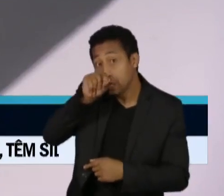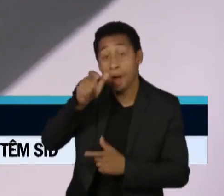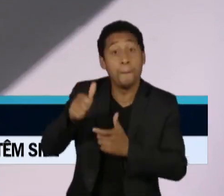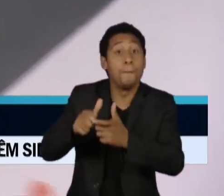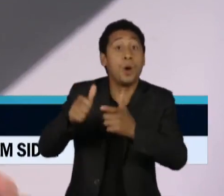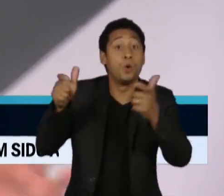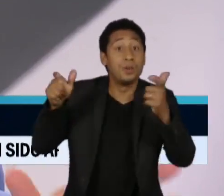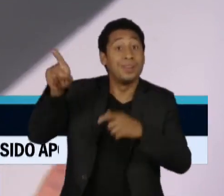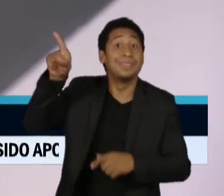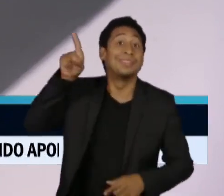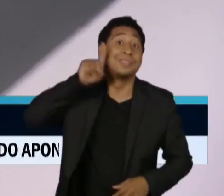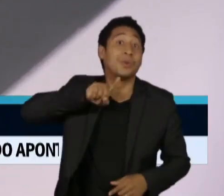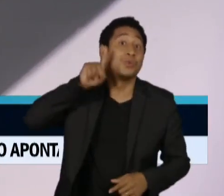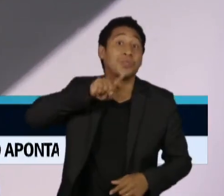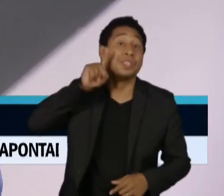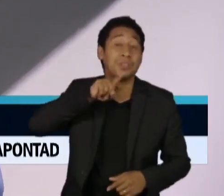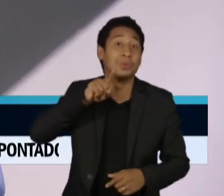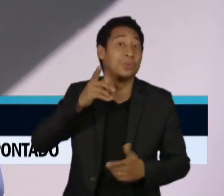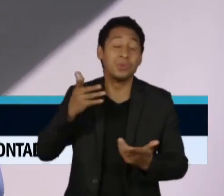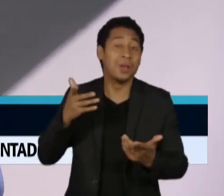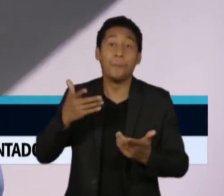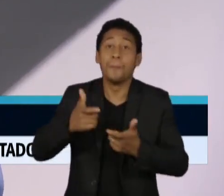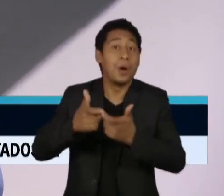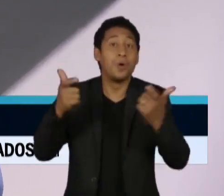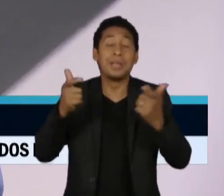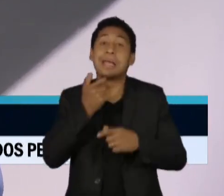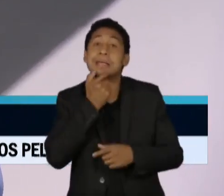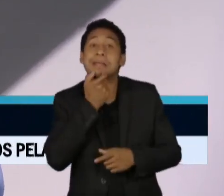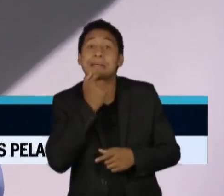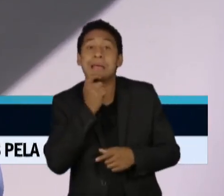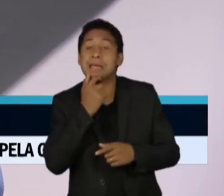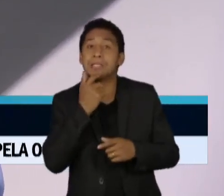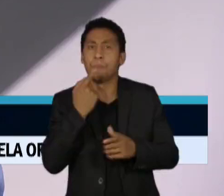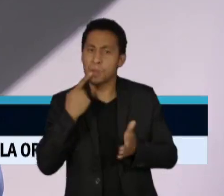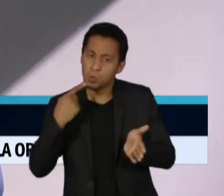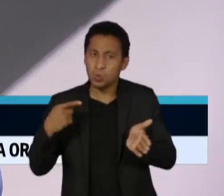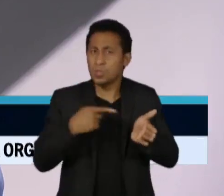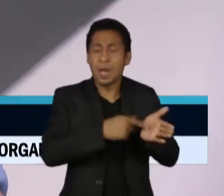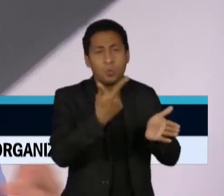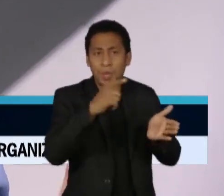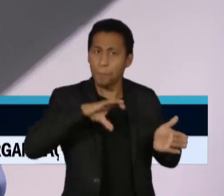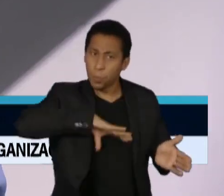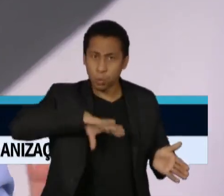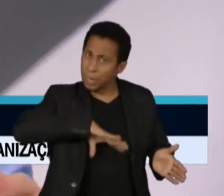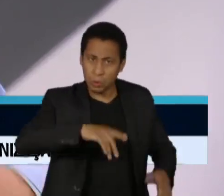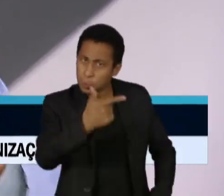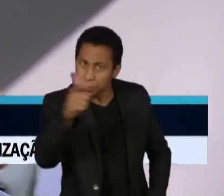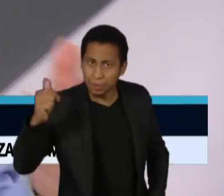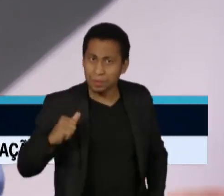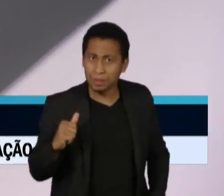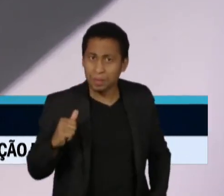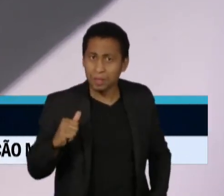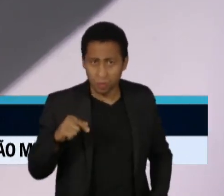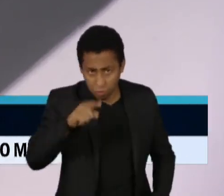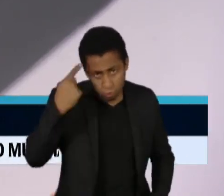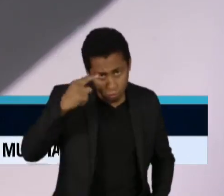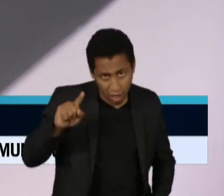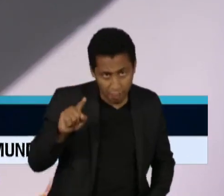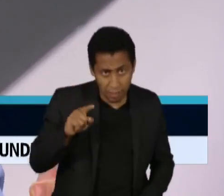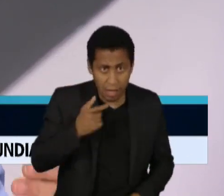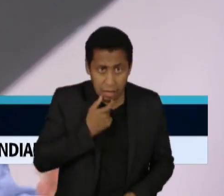país muito relevante para o Twitter só tem inglês onde você denunciar né então se você não domina a língua